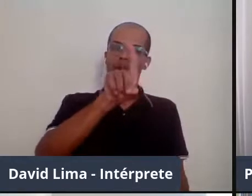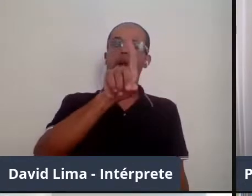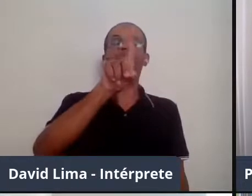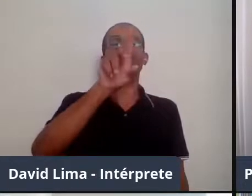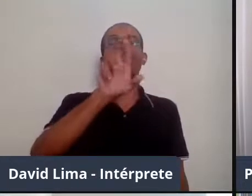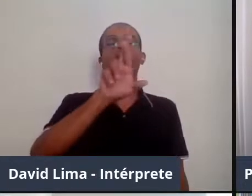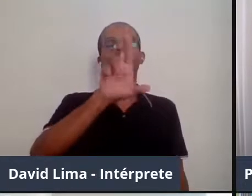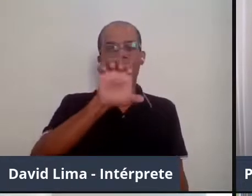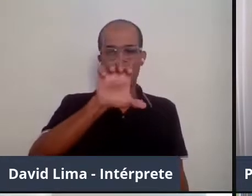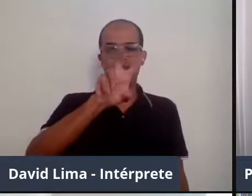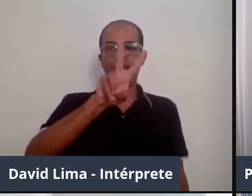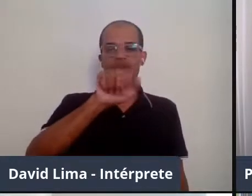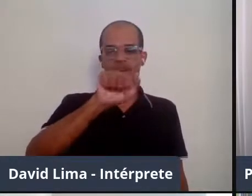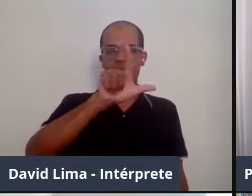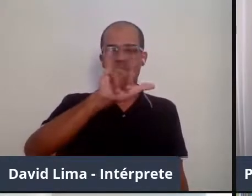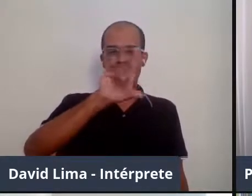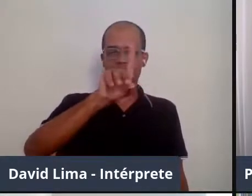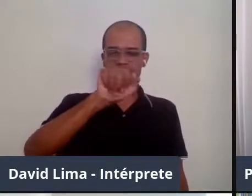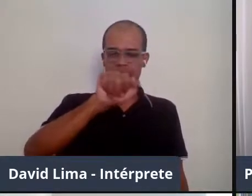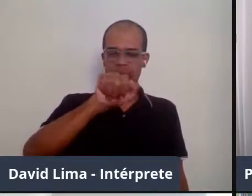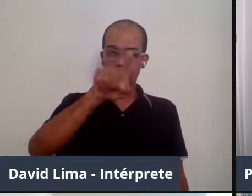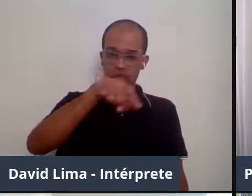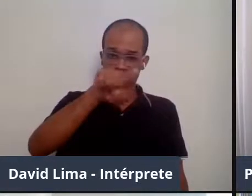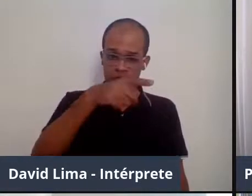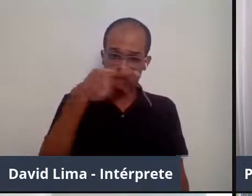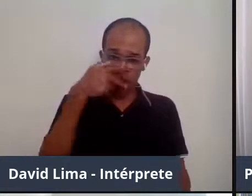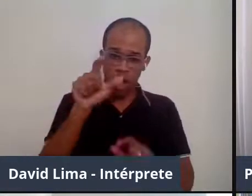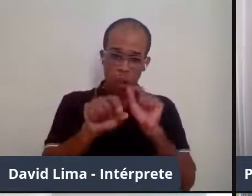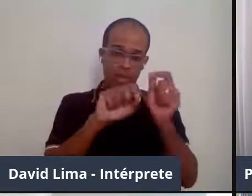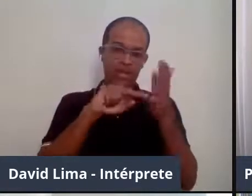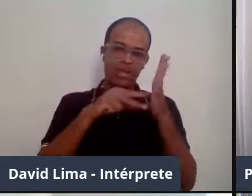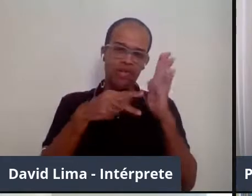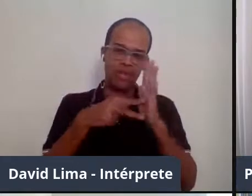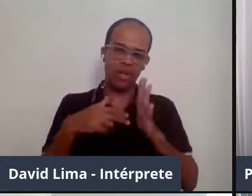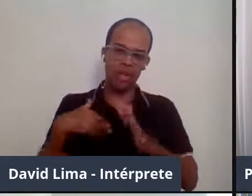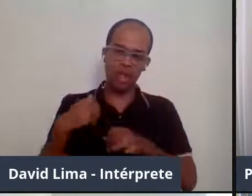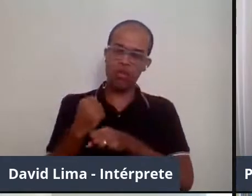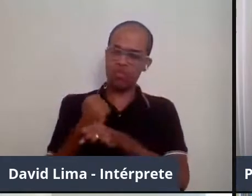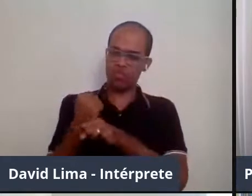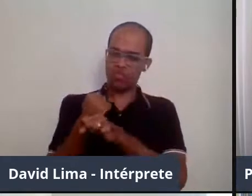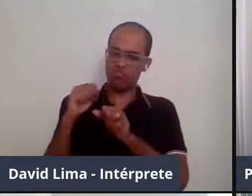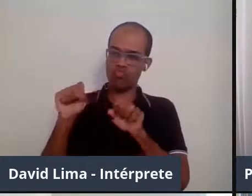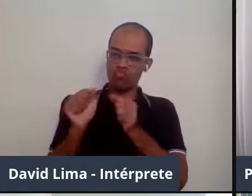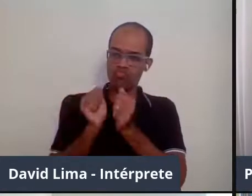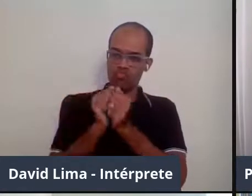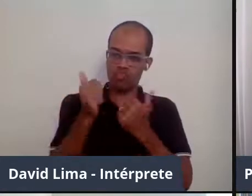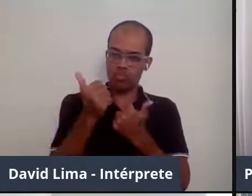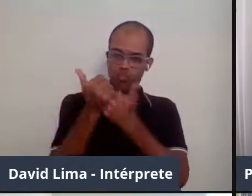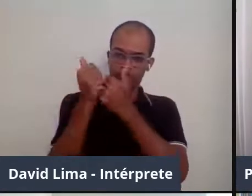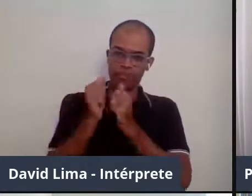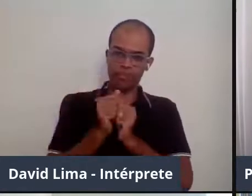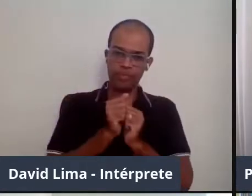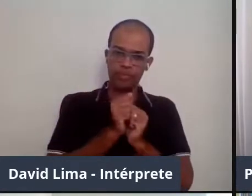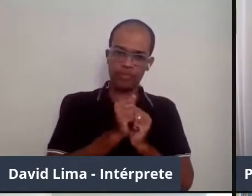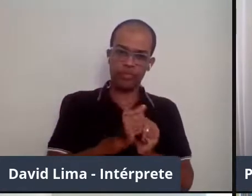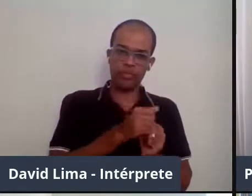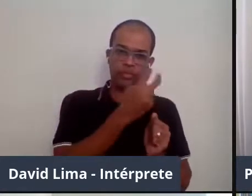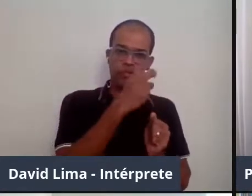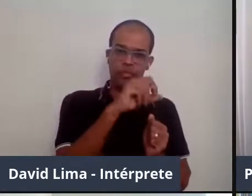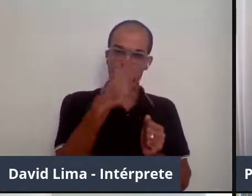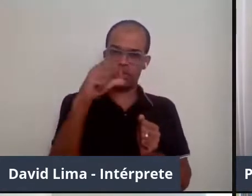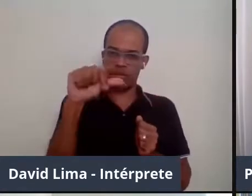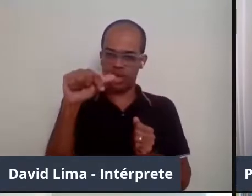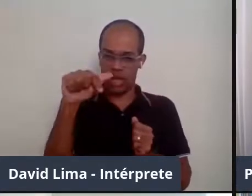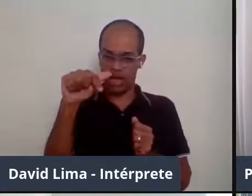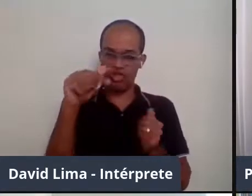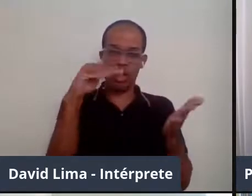fazendo uma rápida introdução, que foi construída para mim pela assessoria. De 2017 a 2019, o exame